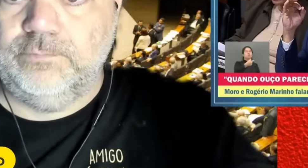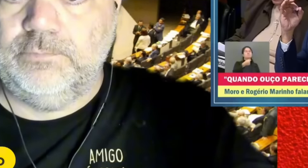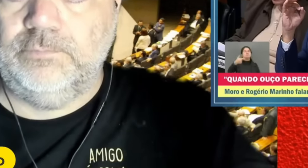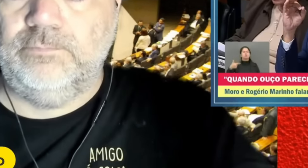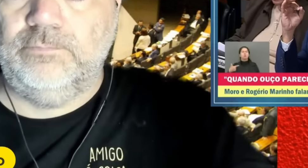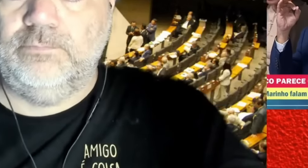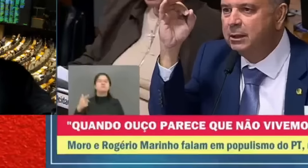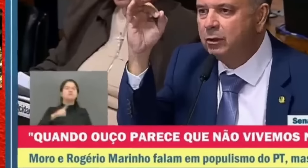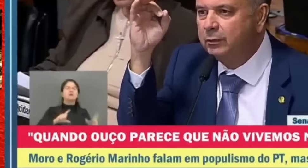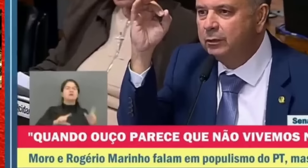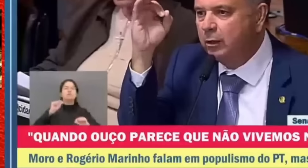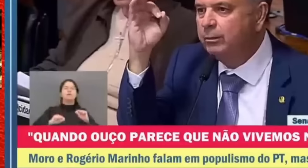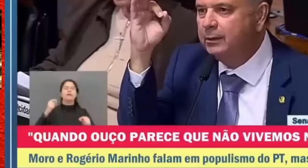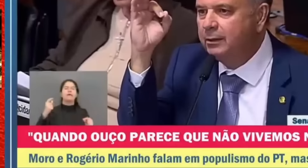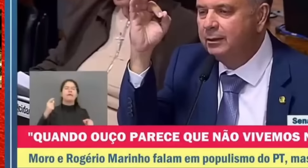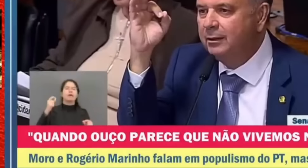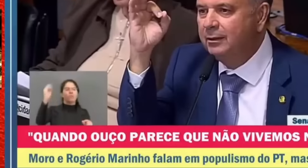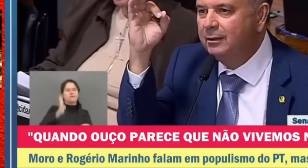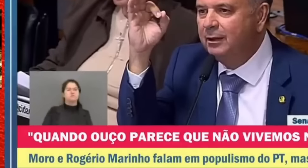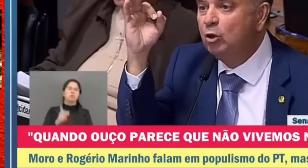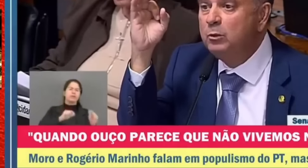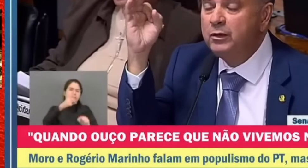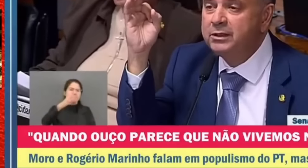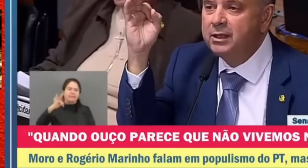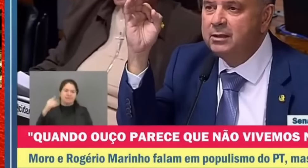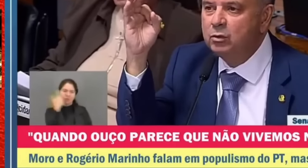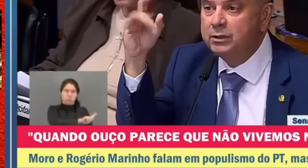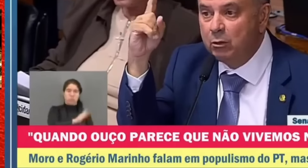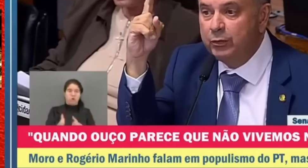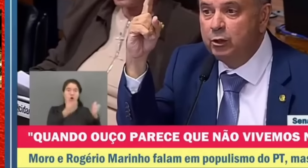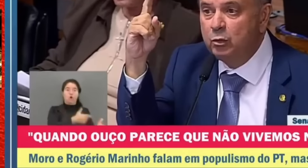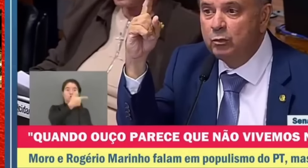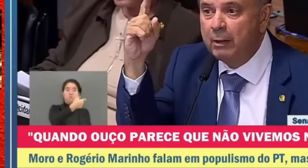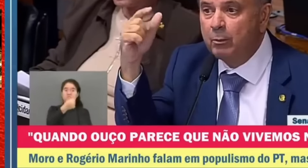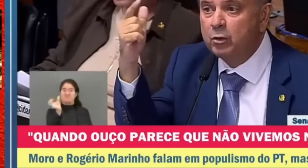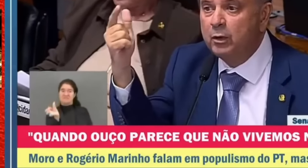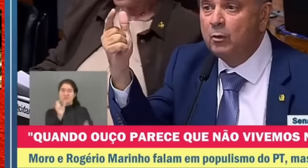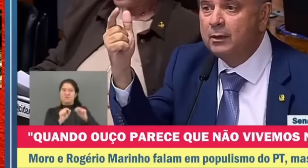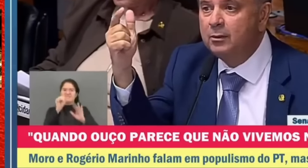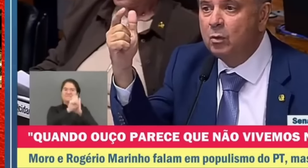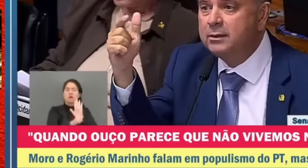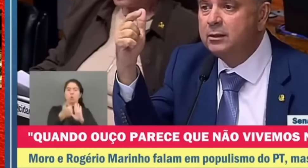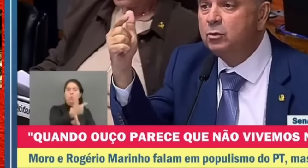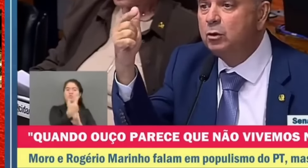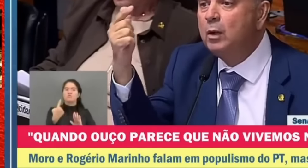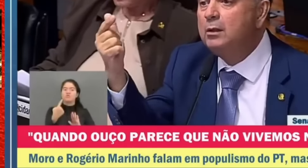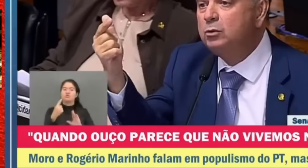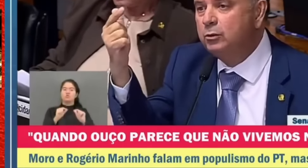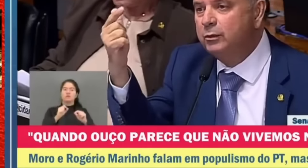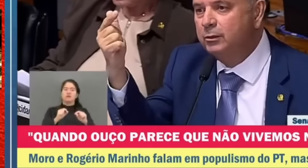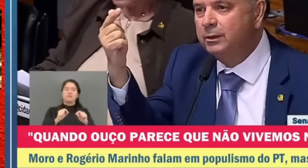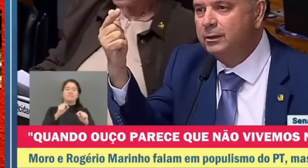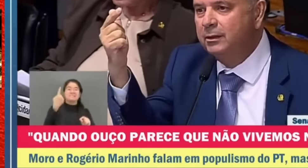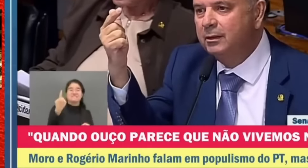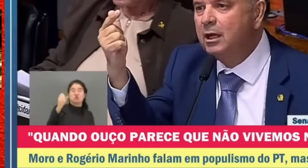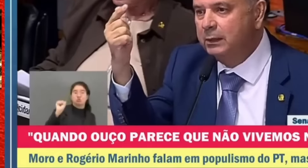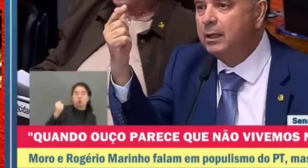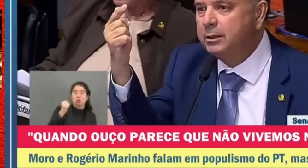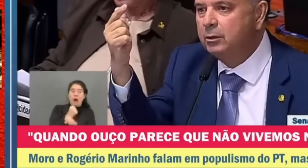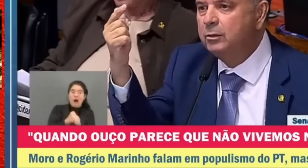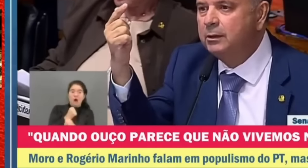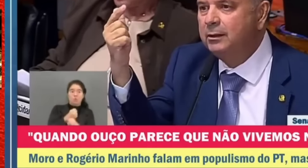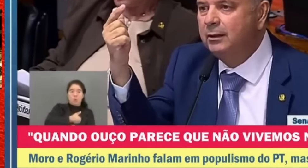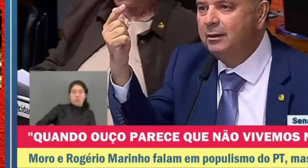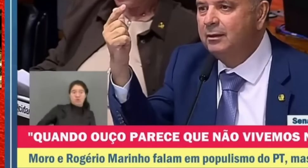tivemos no Brasil um acontecimento a vitória do PT em 2026 o século XX vai proporcionar o Brasil quase 18 anos de governo do PT e é uma